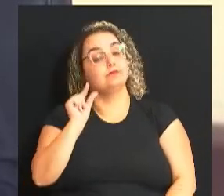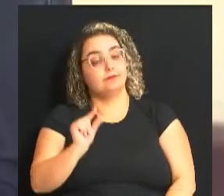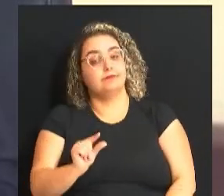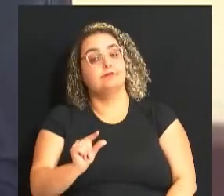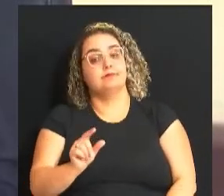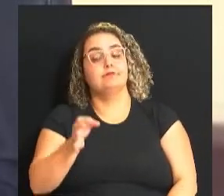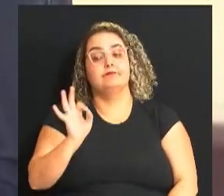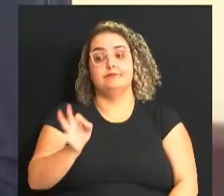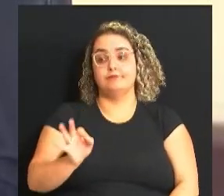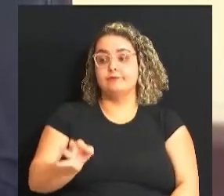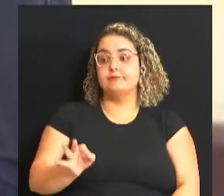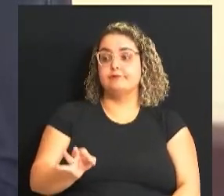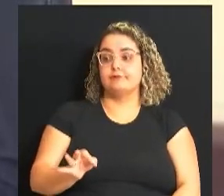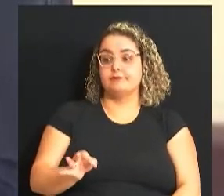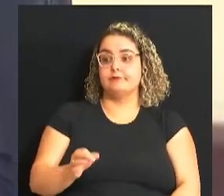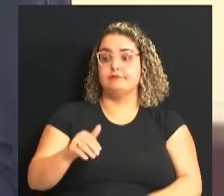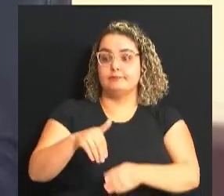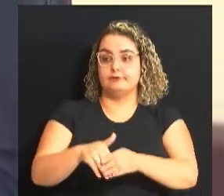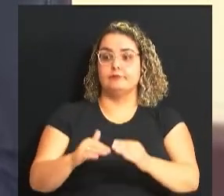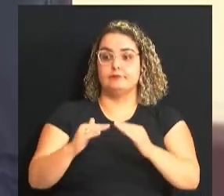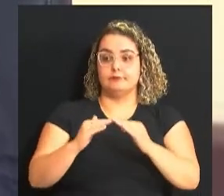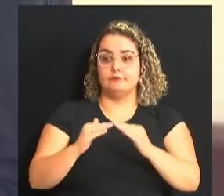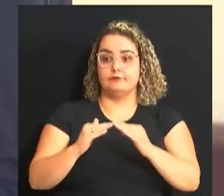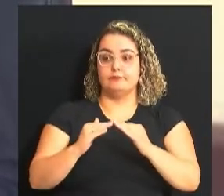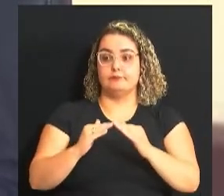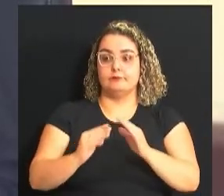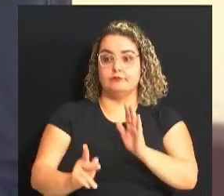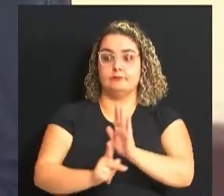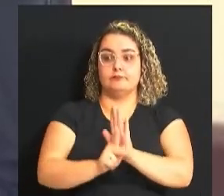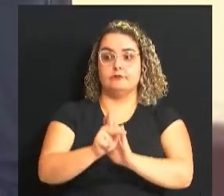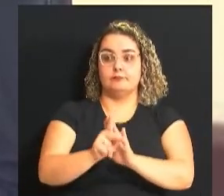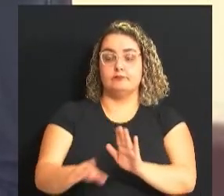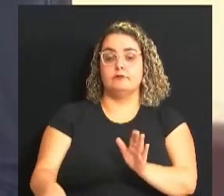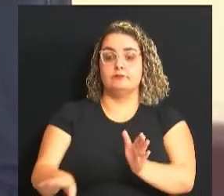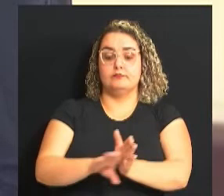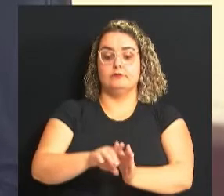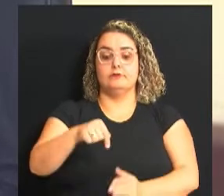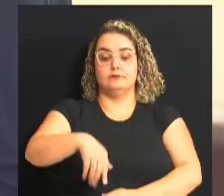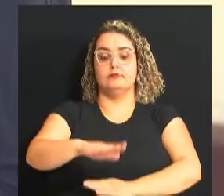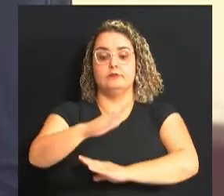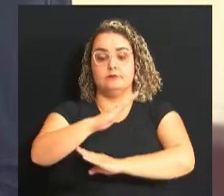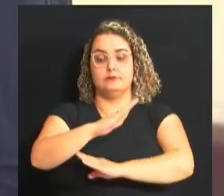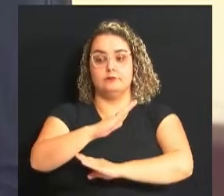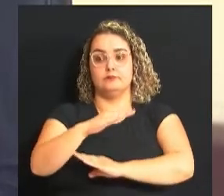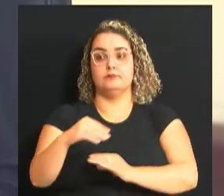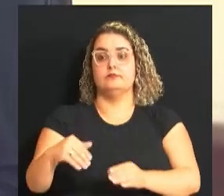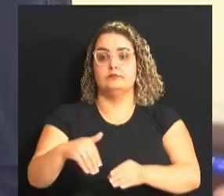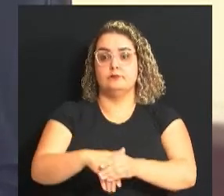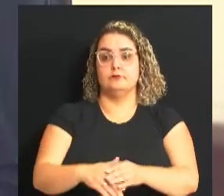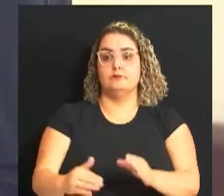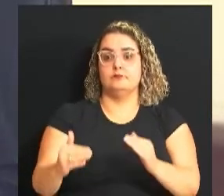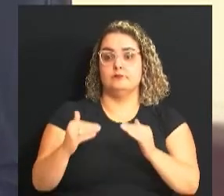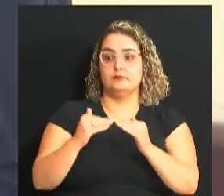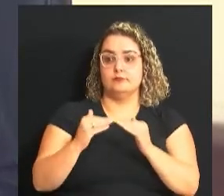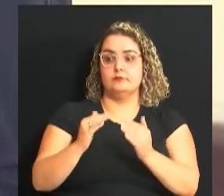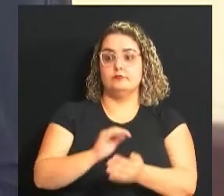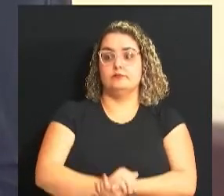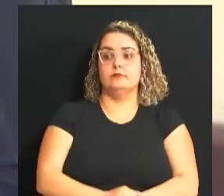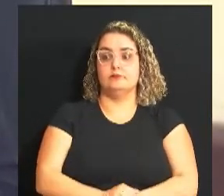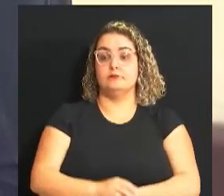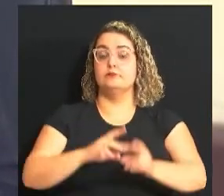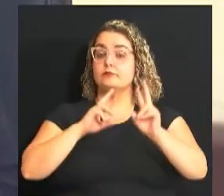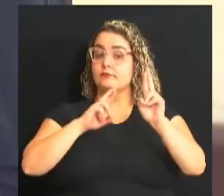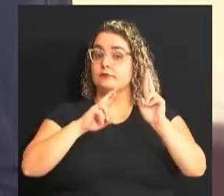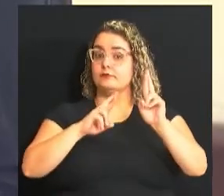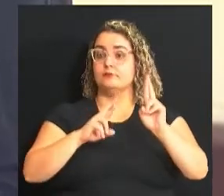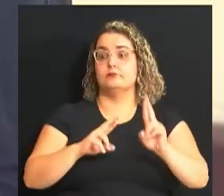certeza, votarei favorável quando esse projeto de lei vir para o plenário, votarei favorável. E na esperança de que a